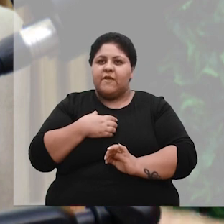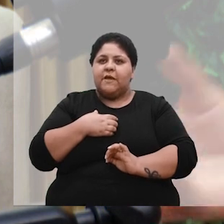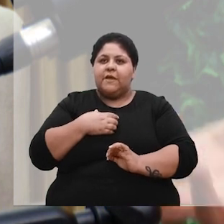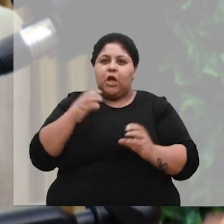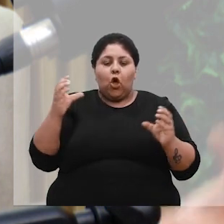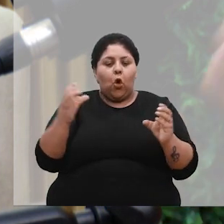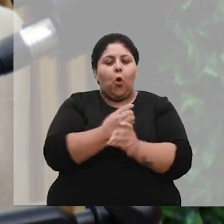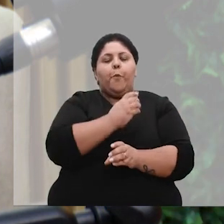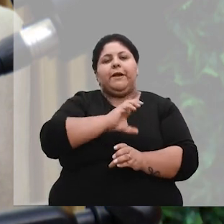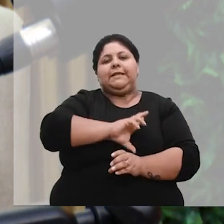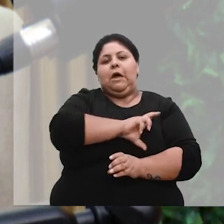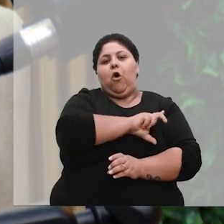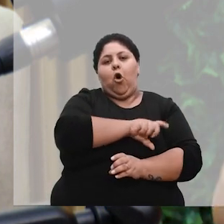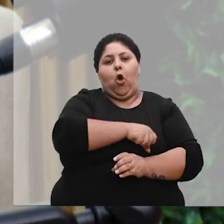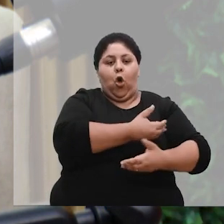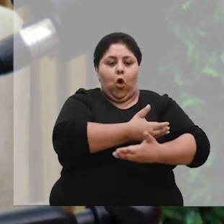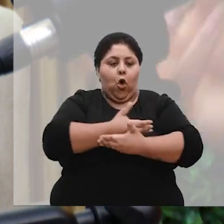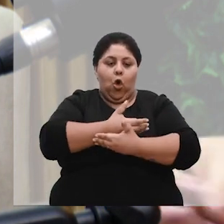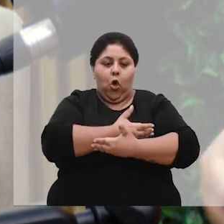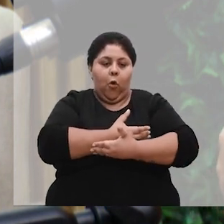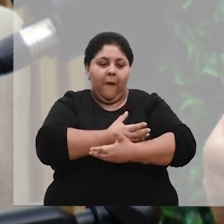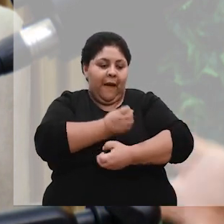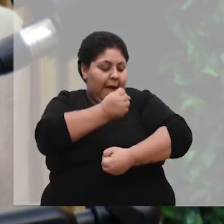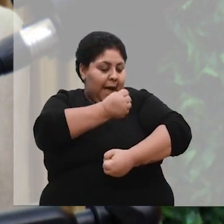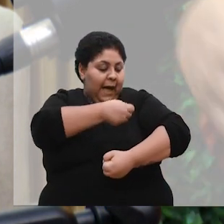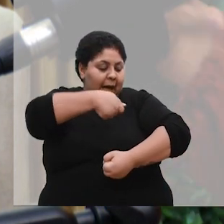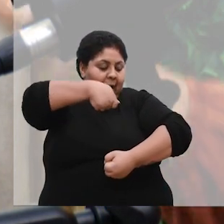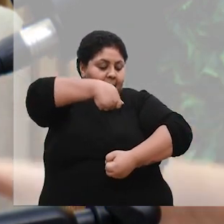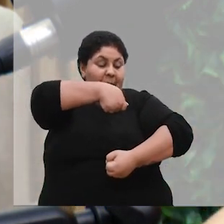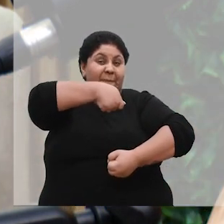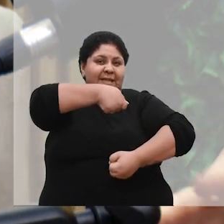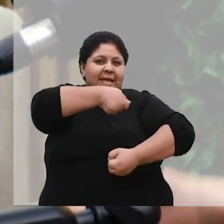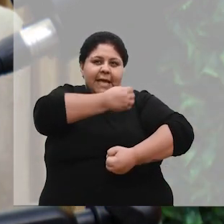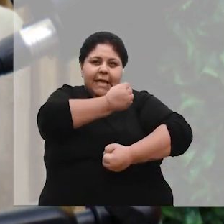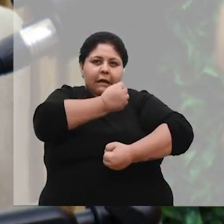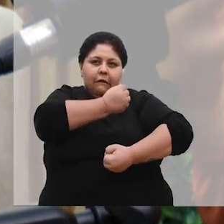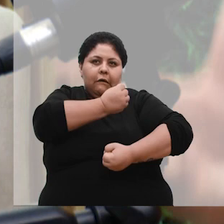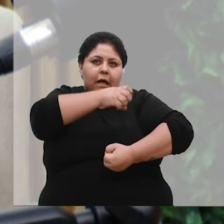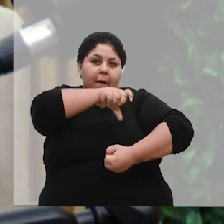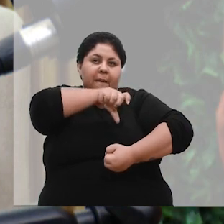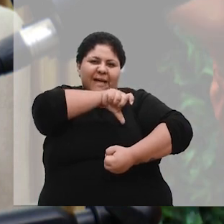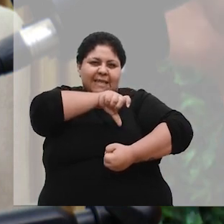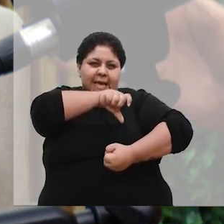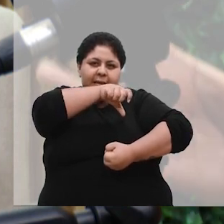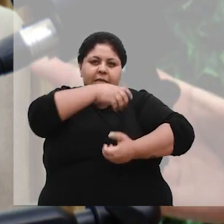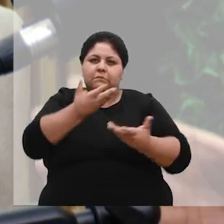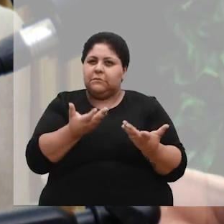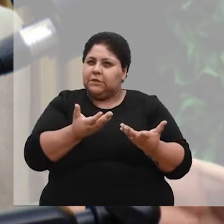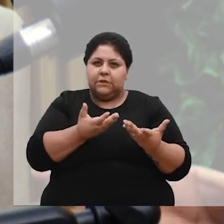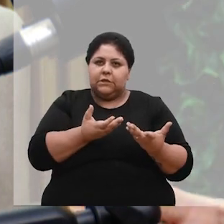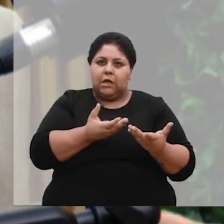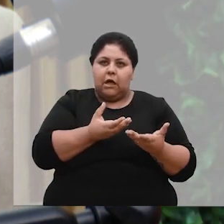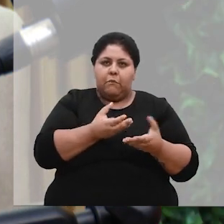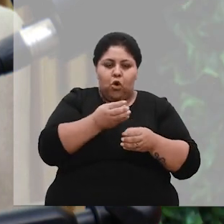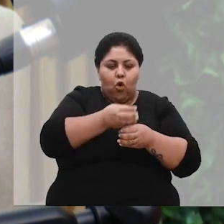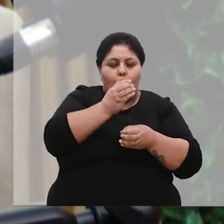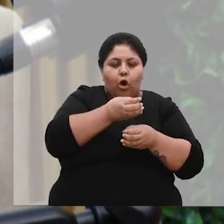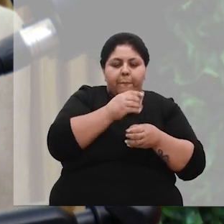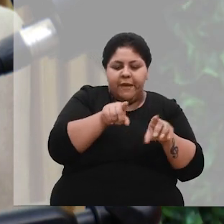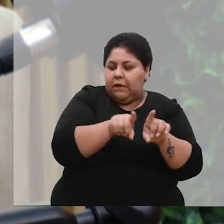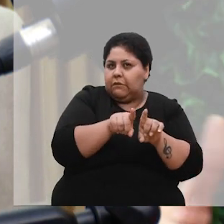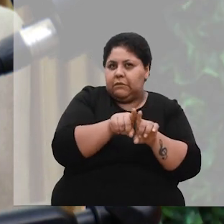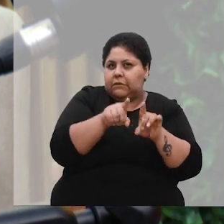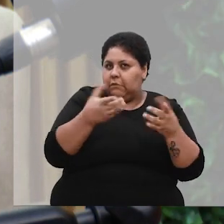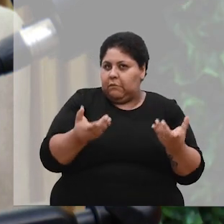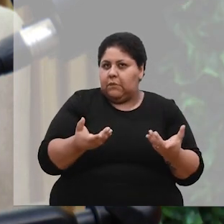mesmo amor. Então, vai pegar no colo, vai dar a mamadeira, o copinho, a colher, a sonda, enfim, as N formas que a